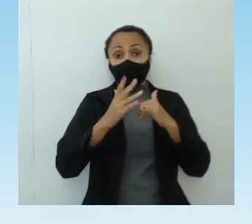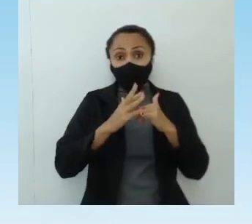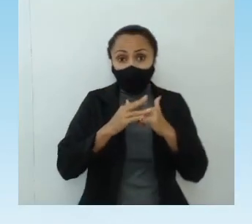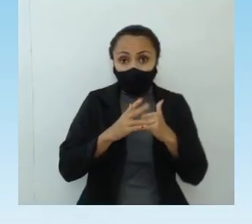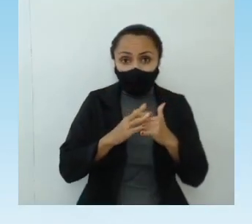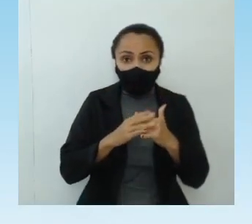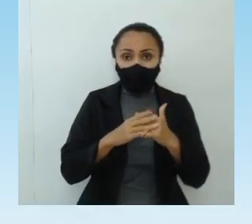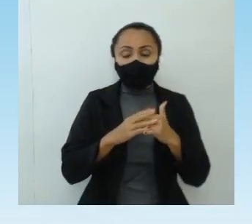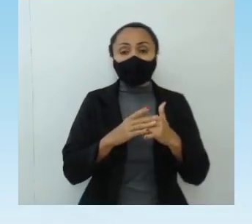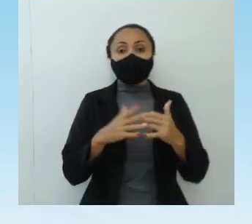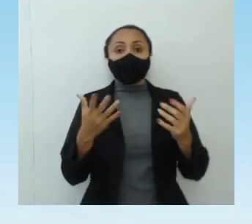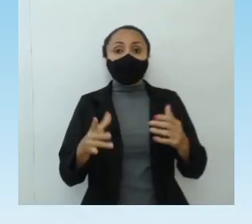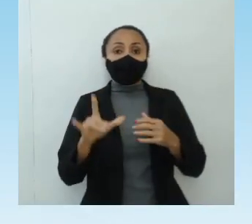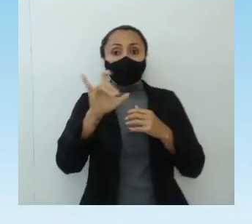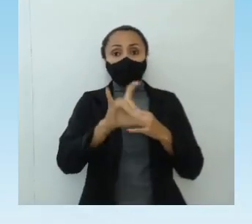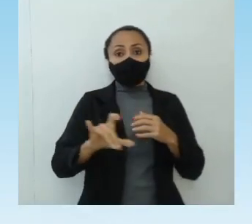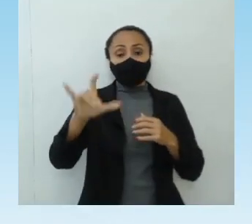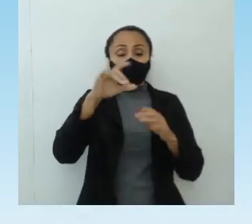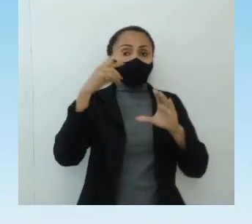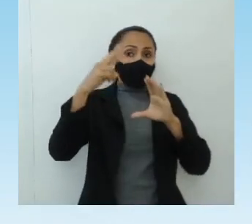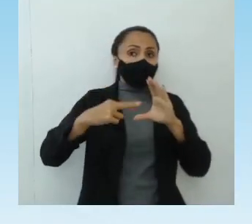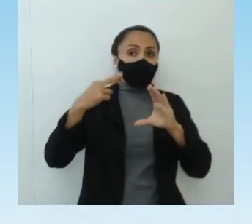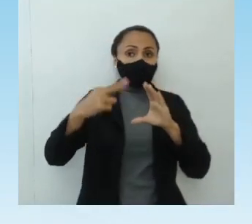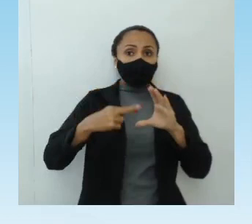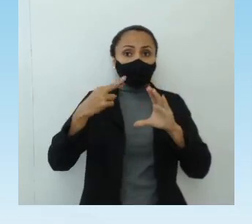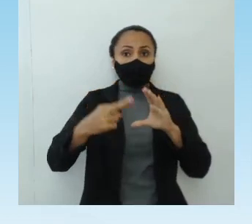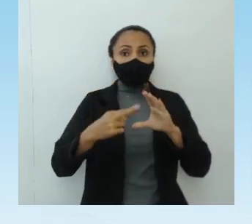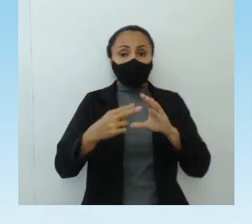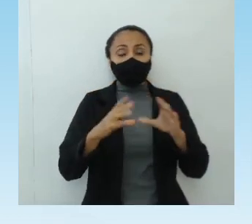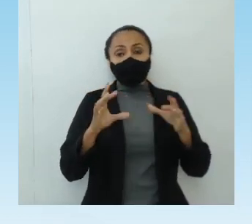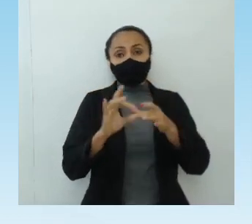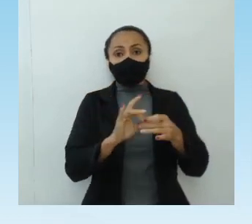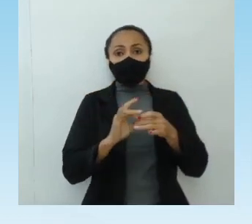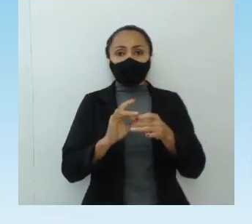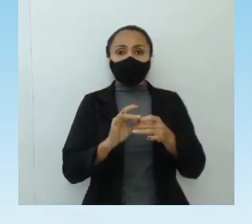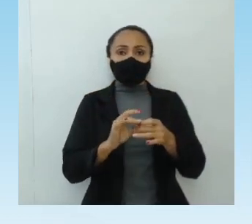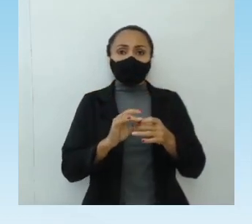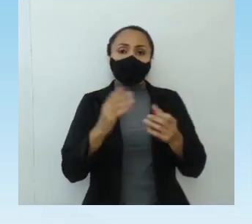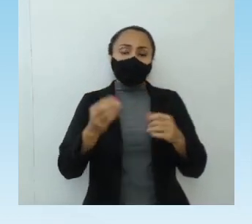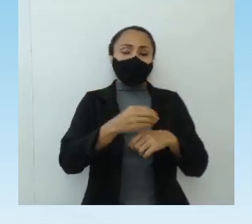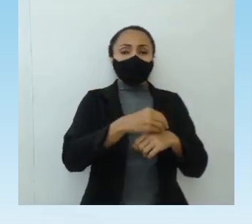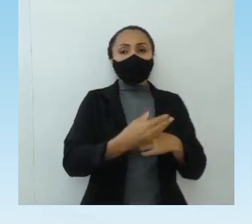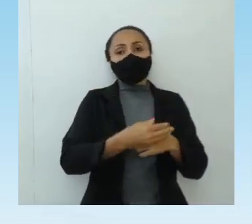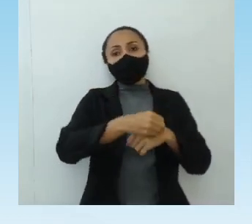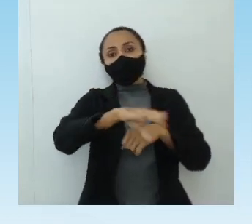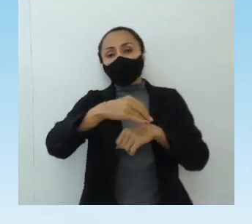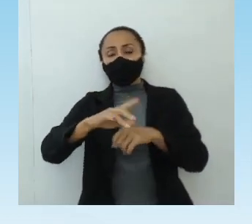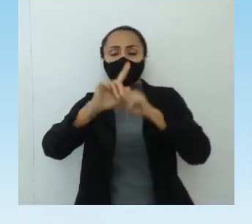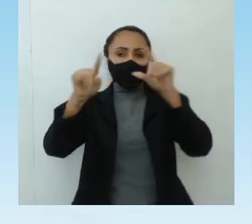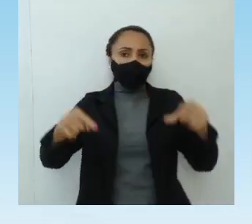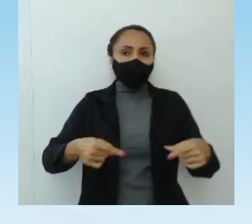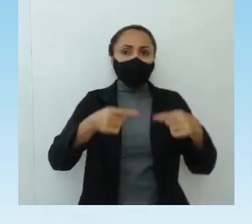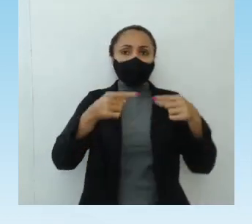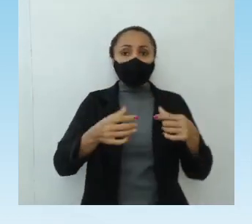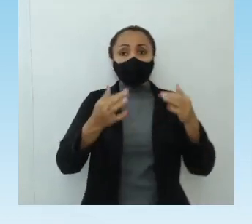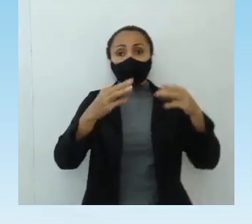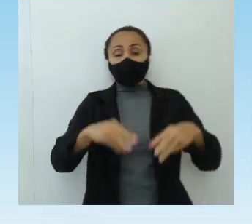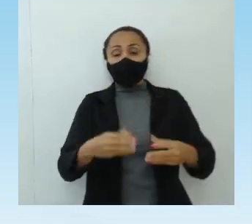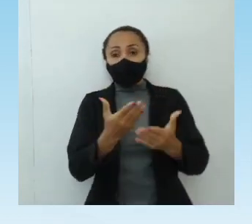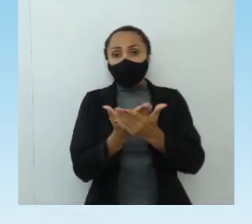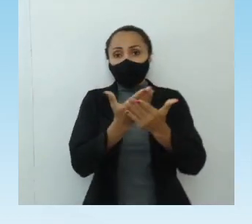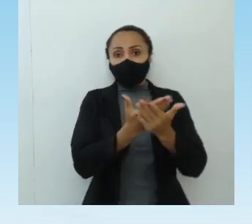tá? Instagram, Robertão na transmissão, tudo junto sem acento. Manda pra gente a resolução do desafio que está aí no final da